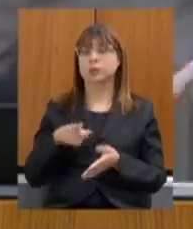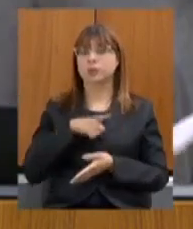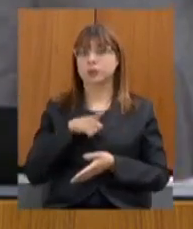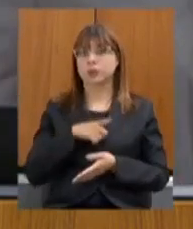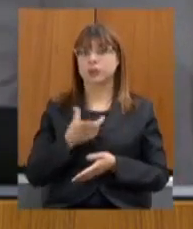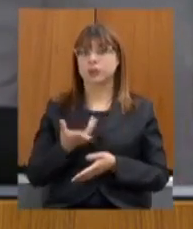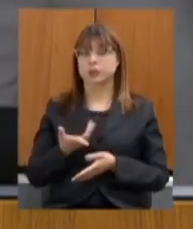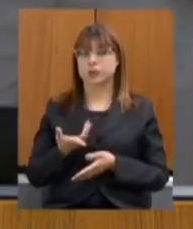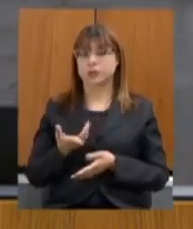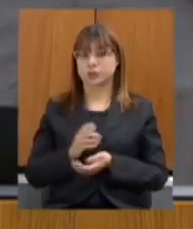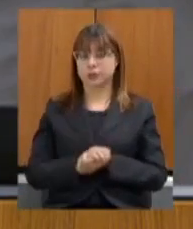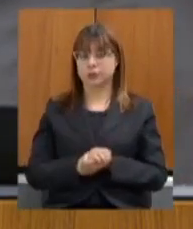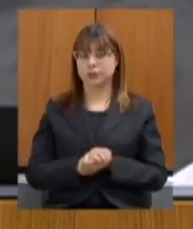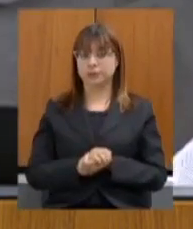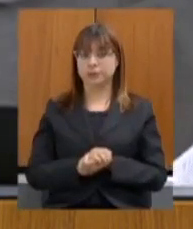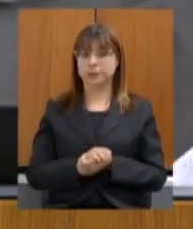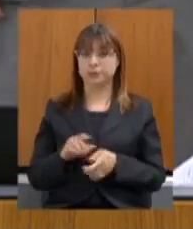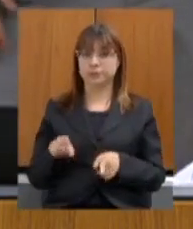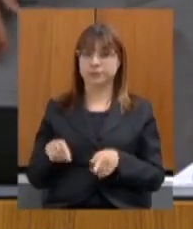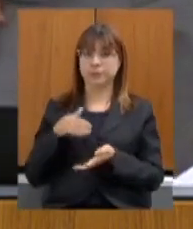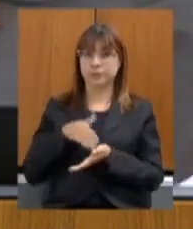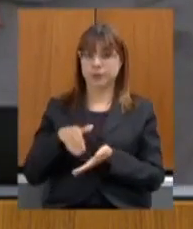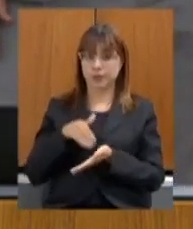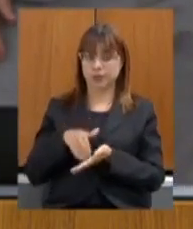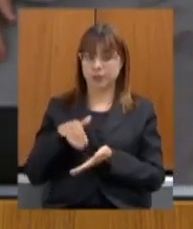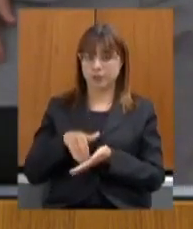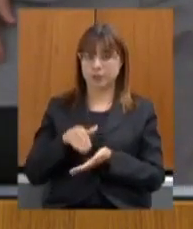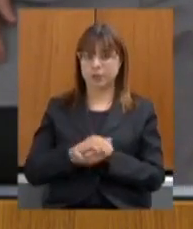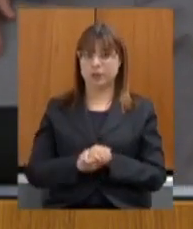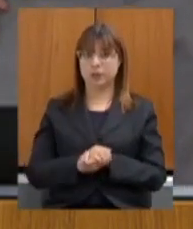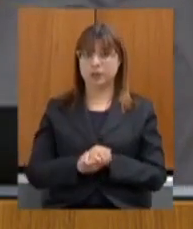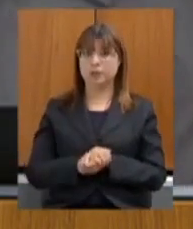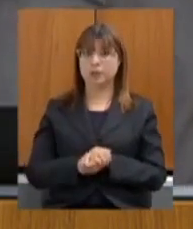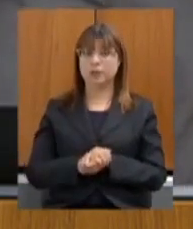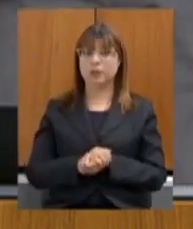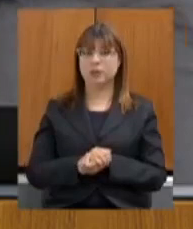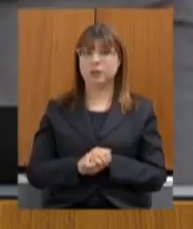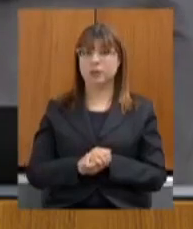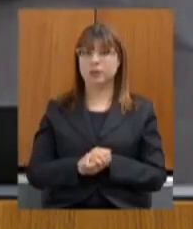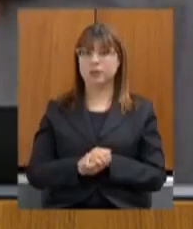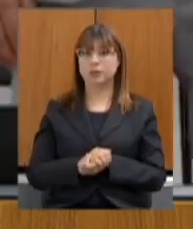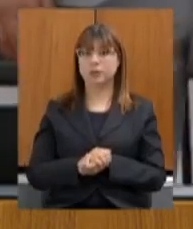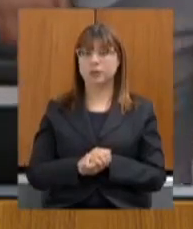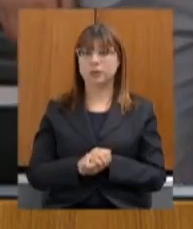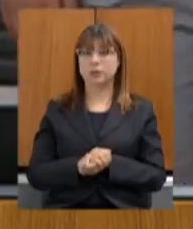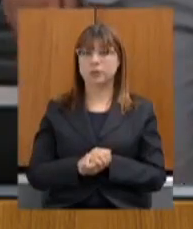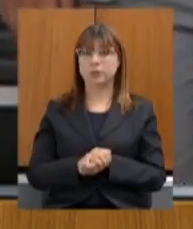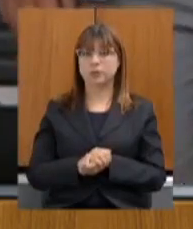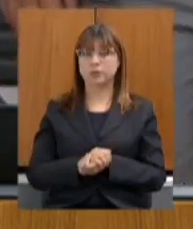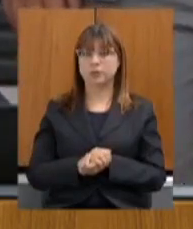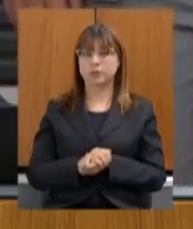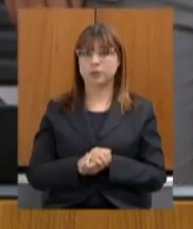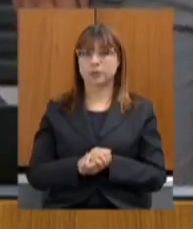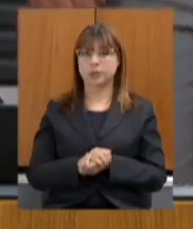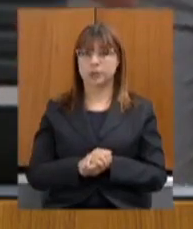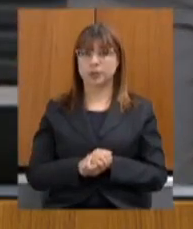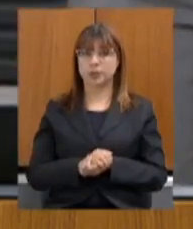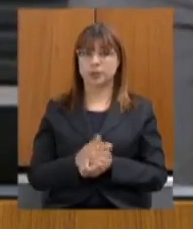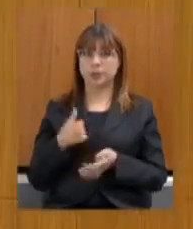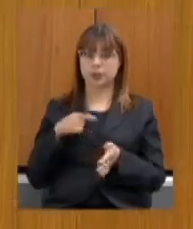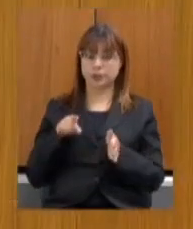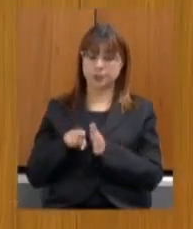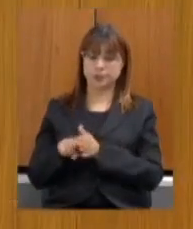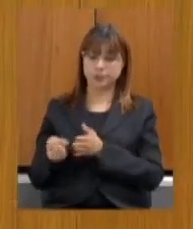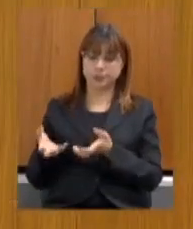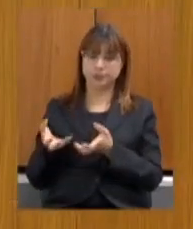Se sim, qual é ela? Agora, secretário, eu quero agora fazer uma indagação